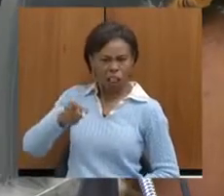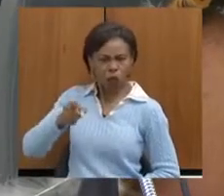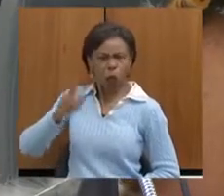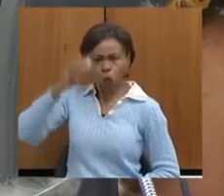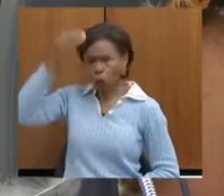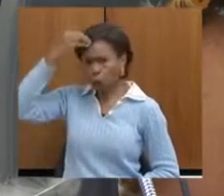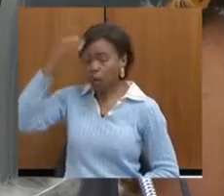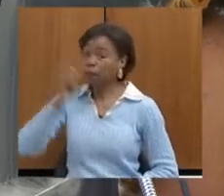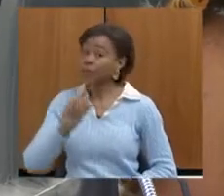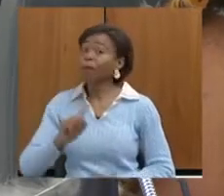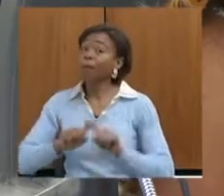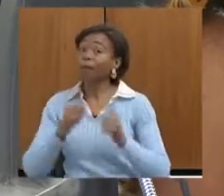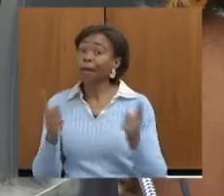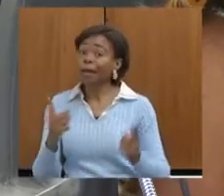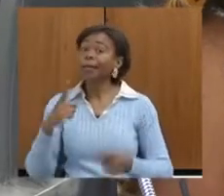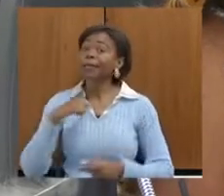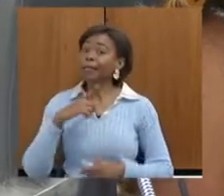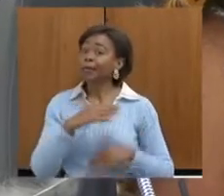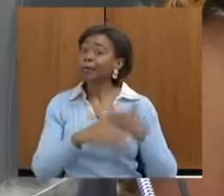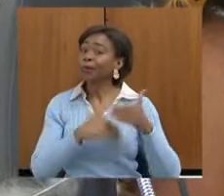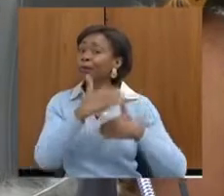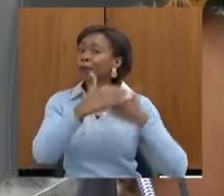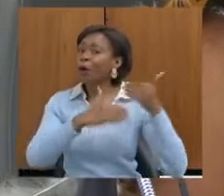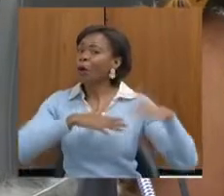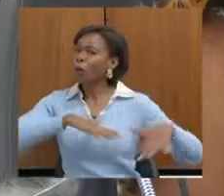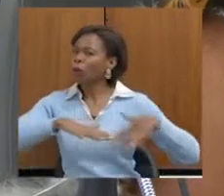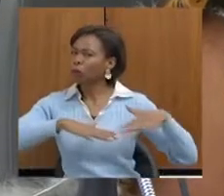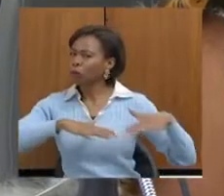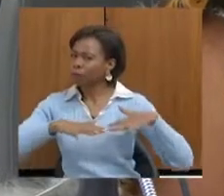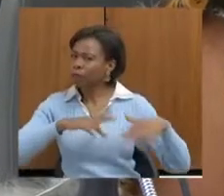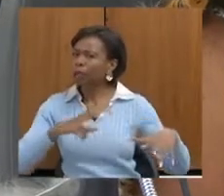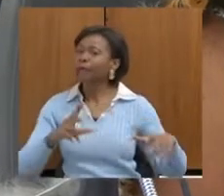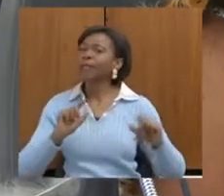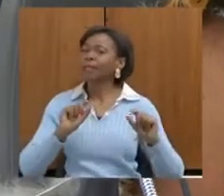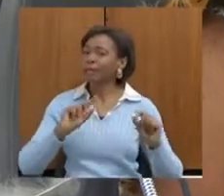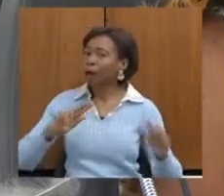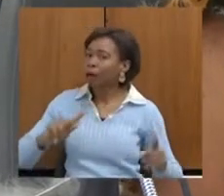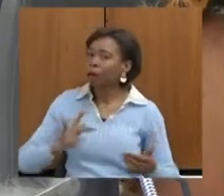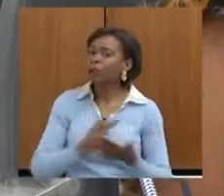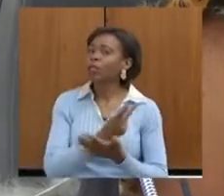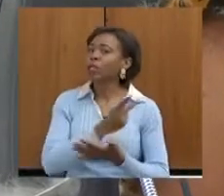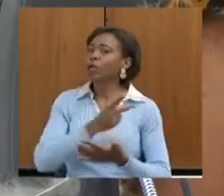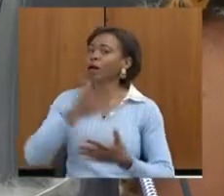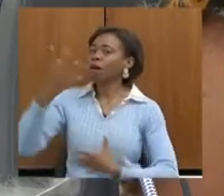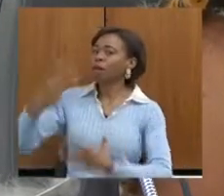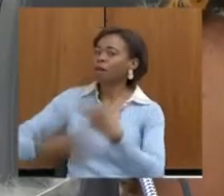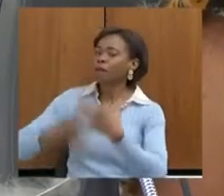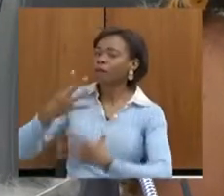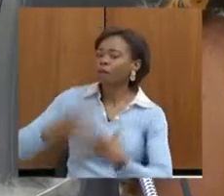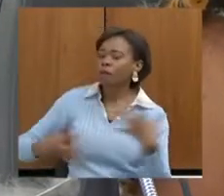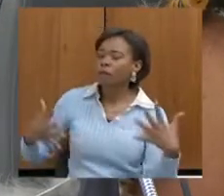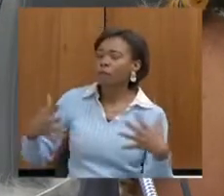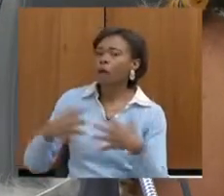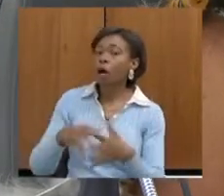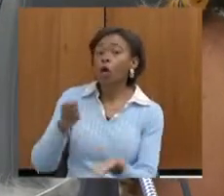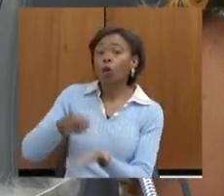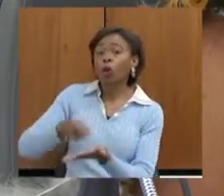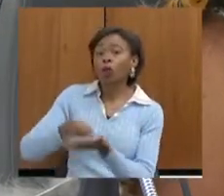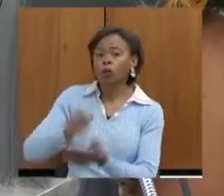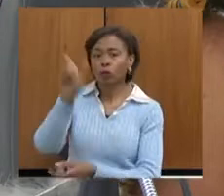uma a uma estrutura que foi organizada que individualizou desorganizou e obrigou ele até o